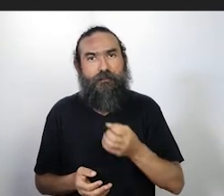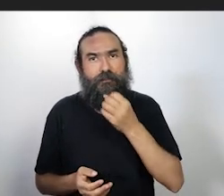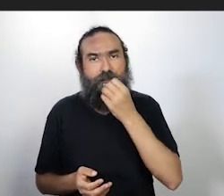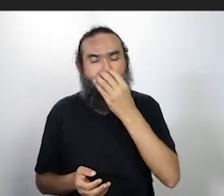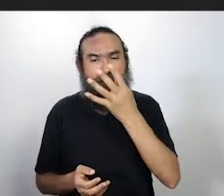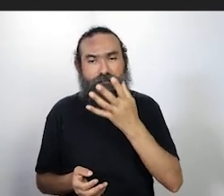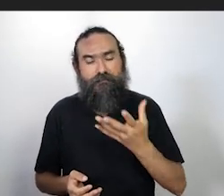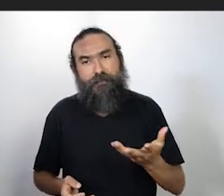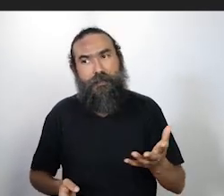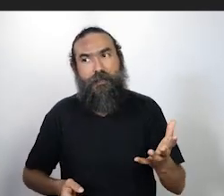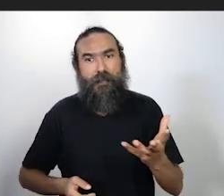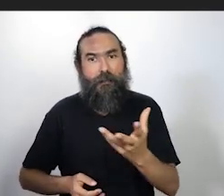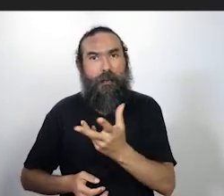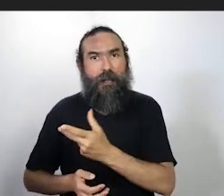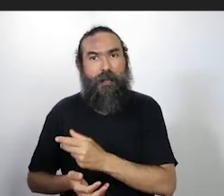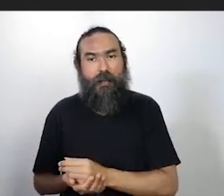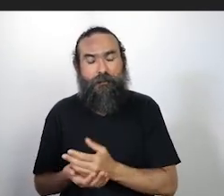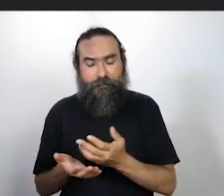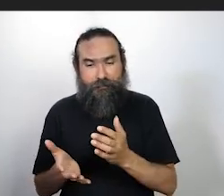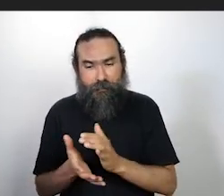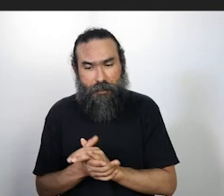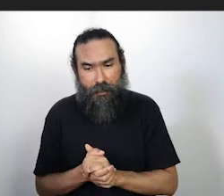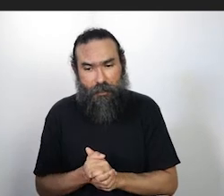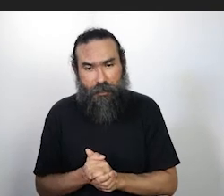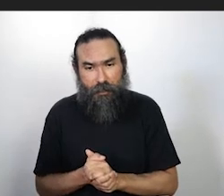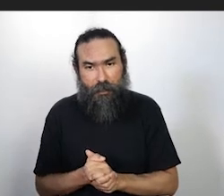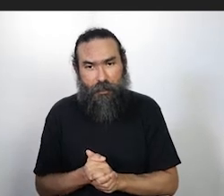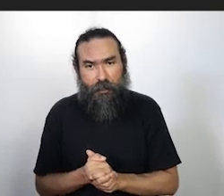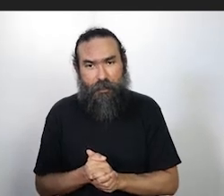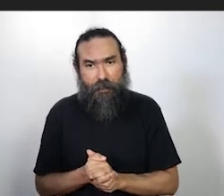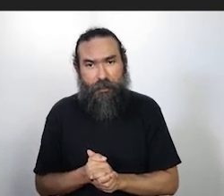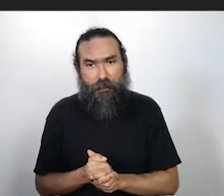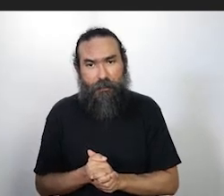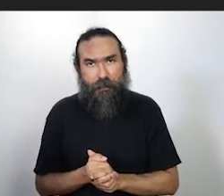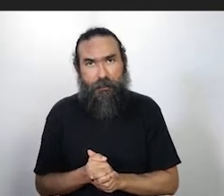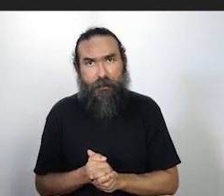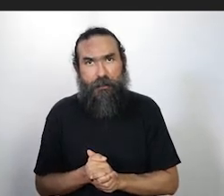bom, maravilhosa. Sim,